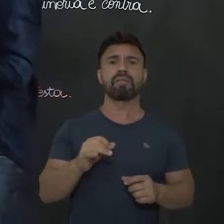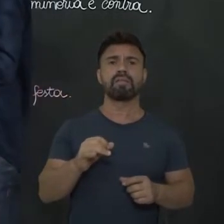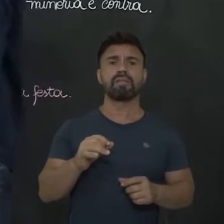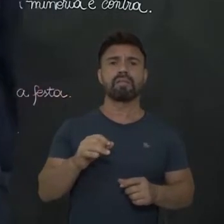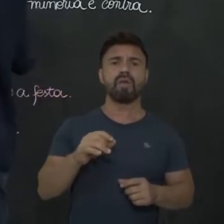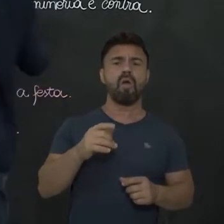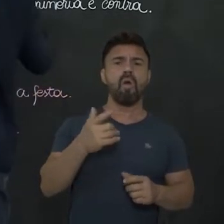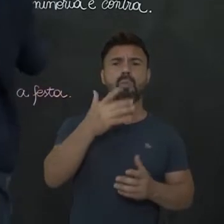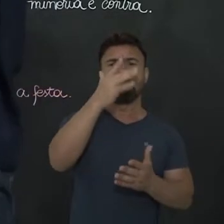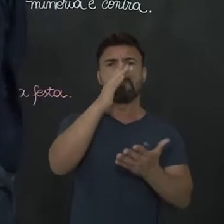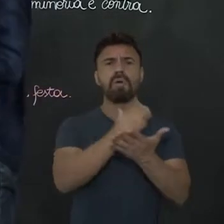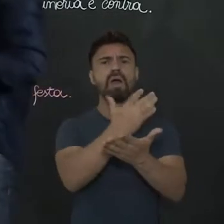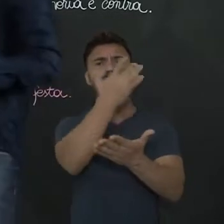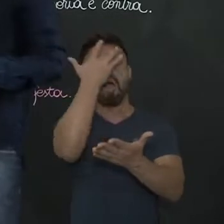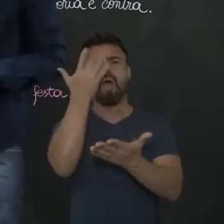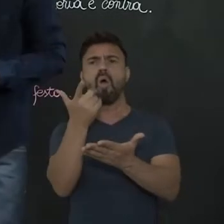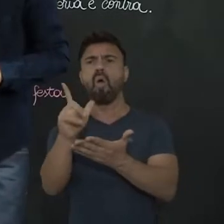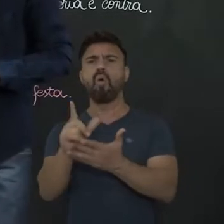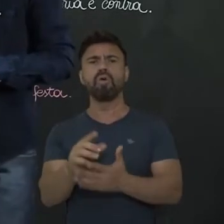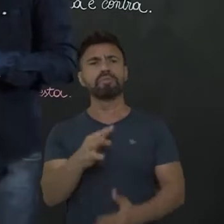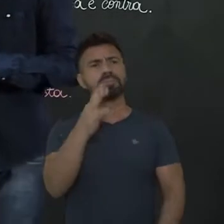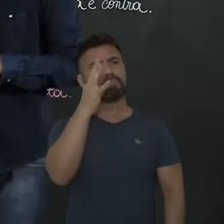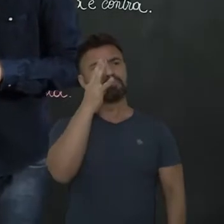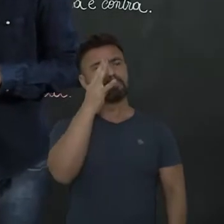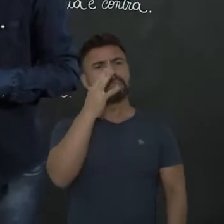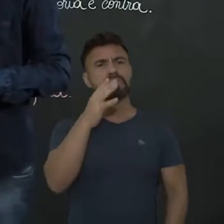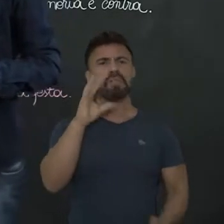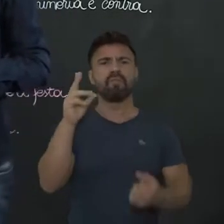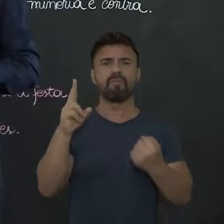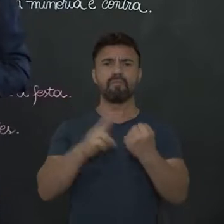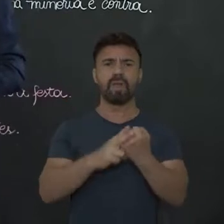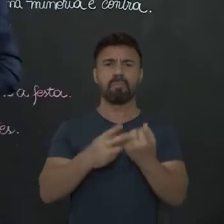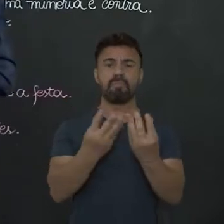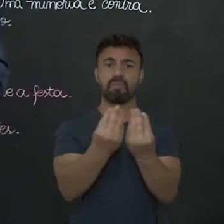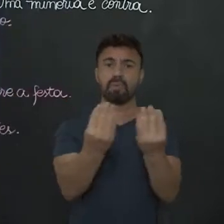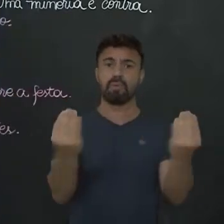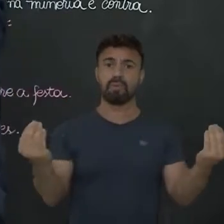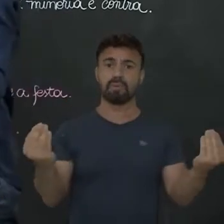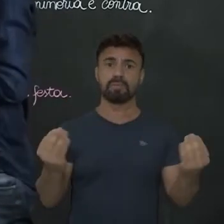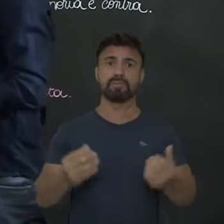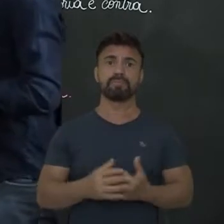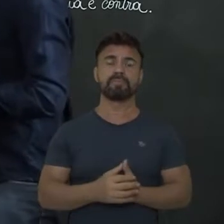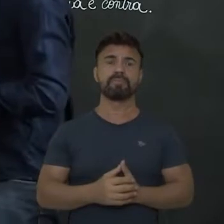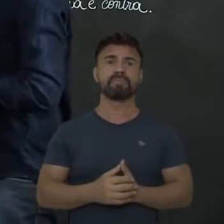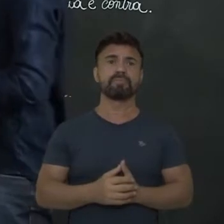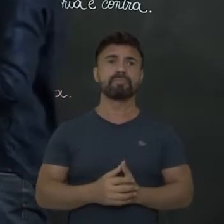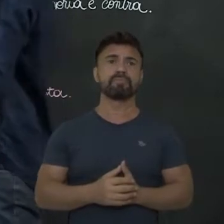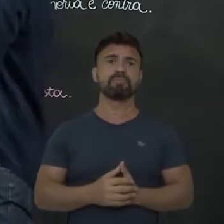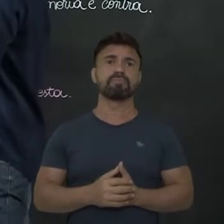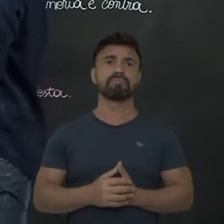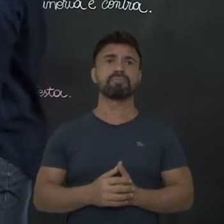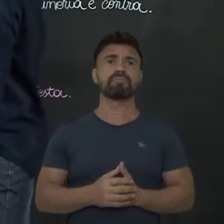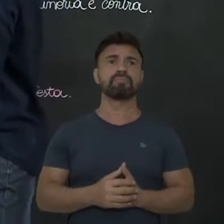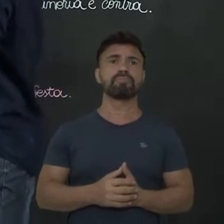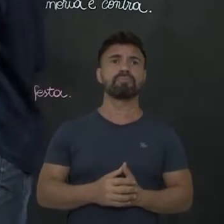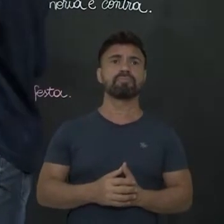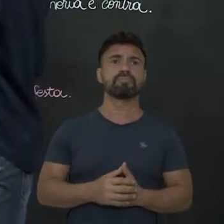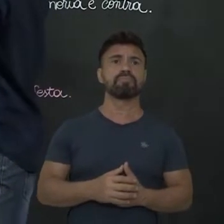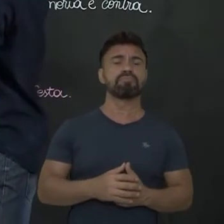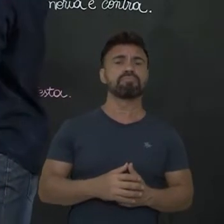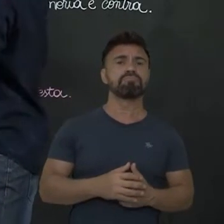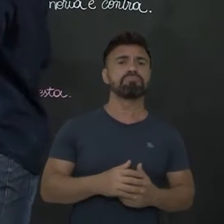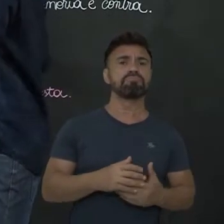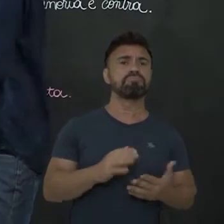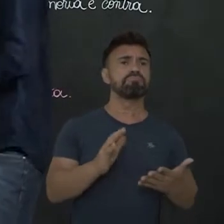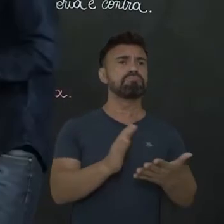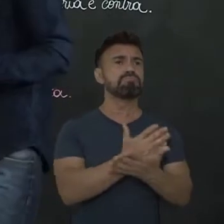de vários e outros também impressionaram o público, o verbo fica no plural. Nenhum nem outro aceitou,